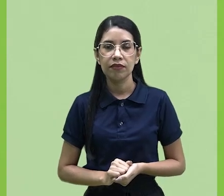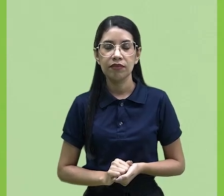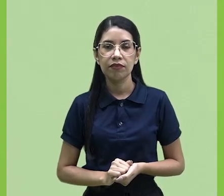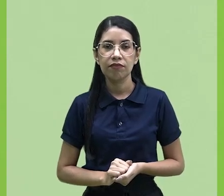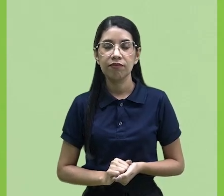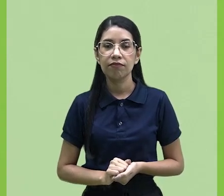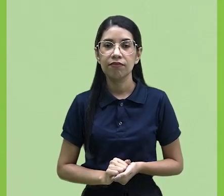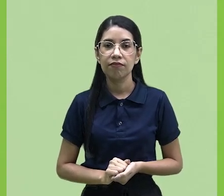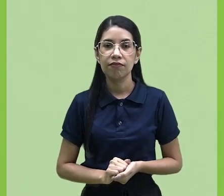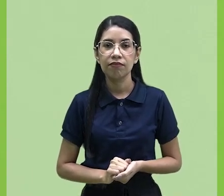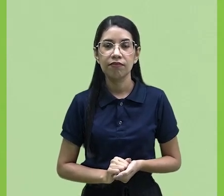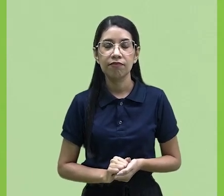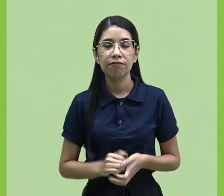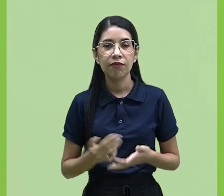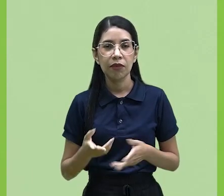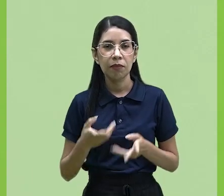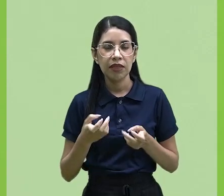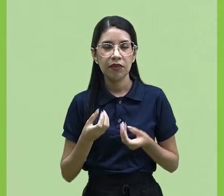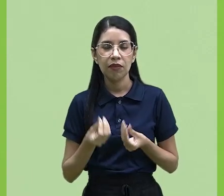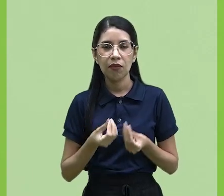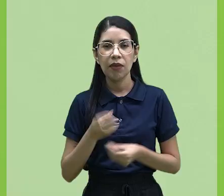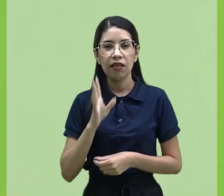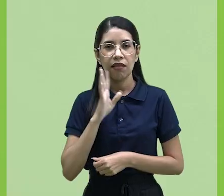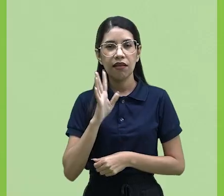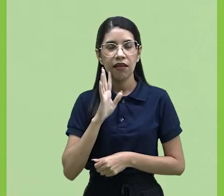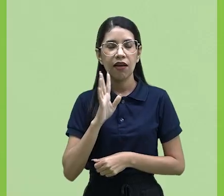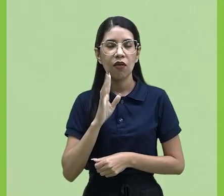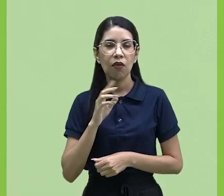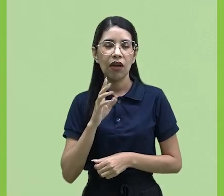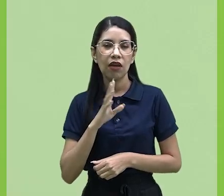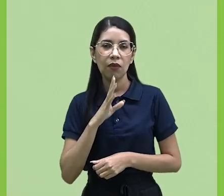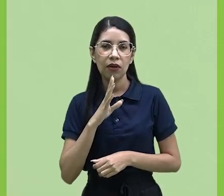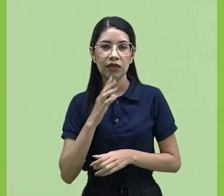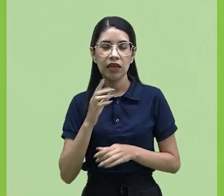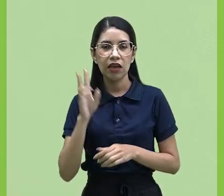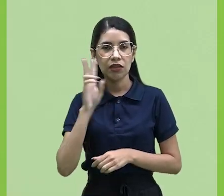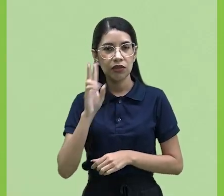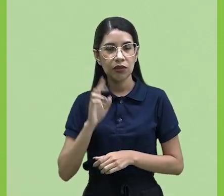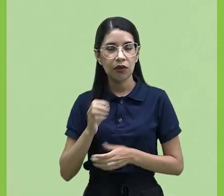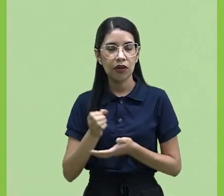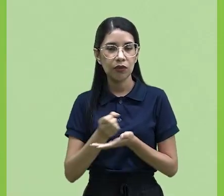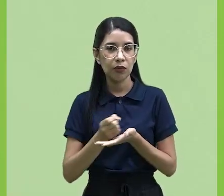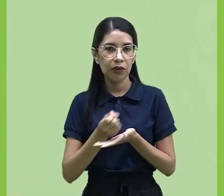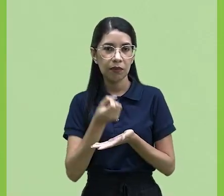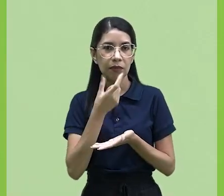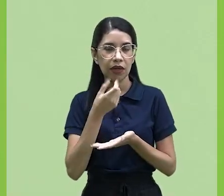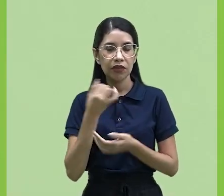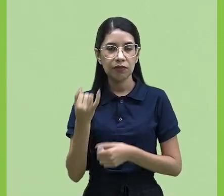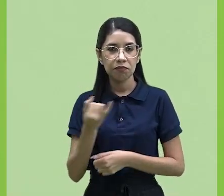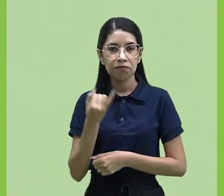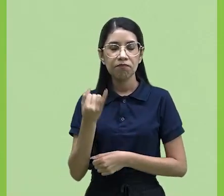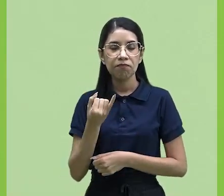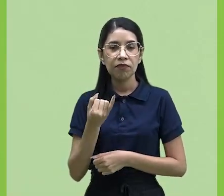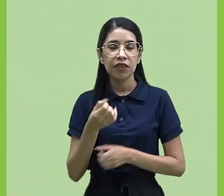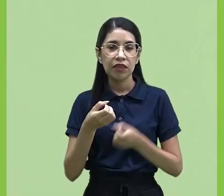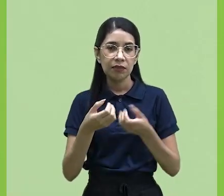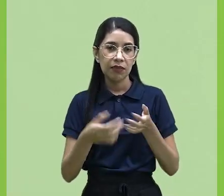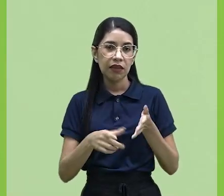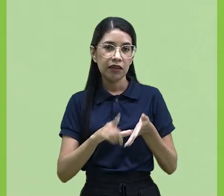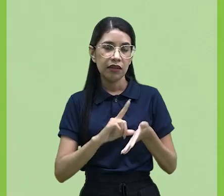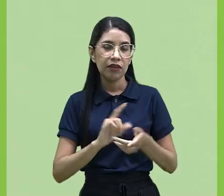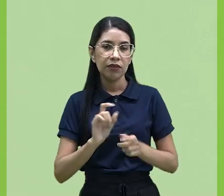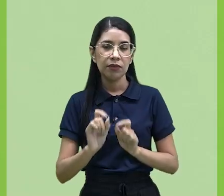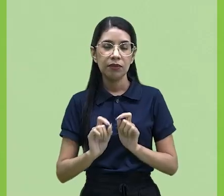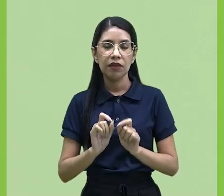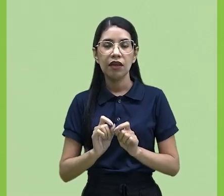Olha aí, né, gente? Que legal conhecer um pouquinho da história de um fármaco tão importante. Como eu falei para vocês,